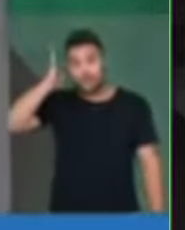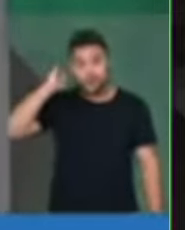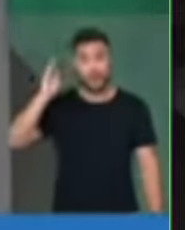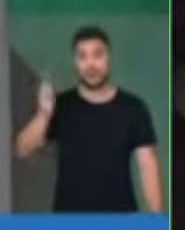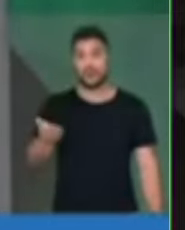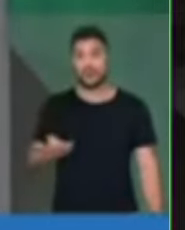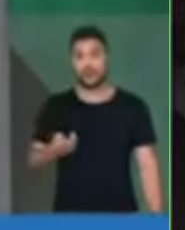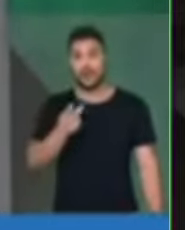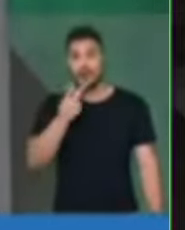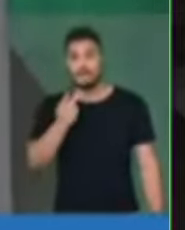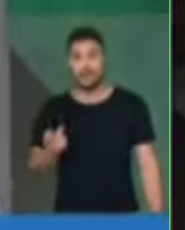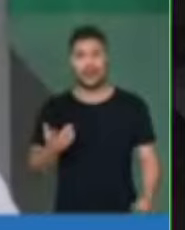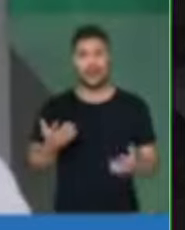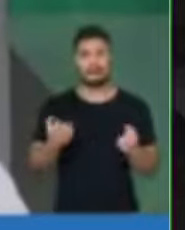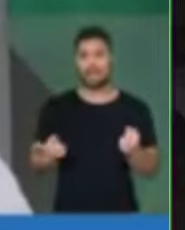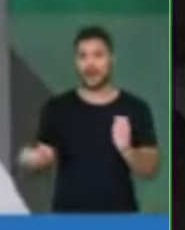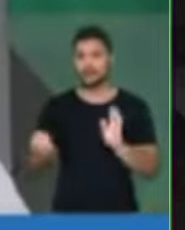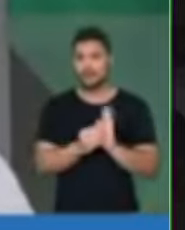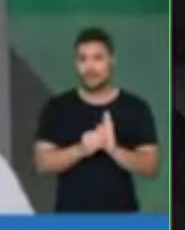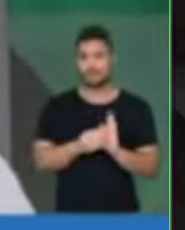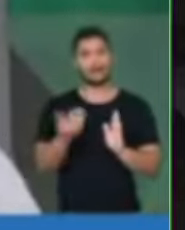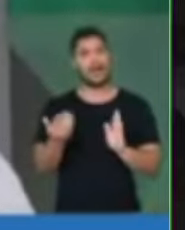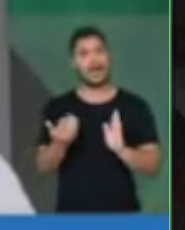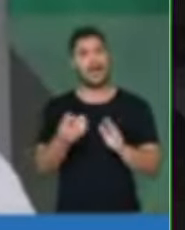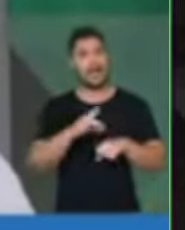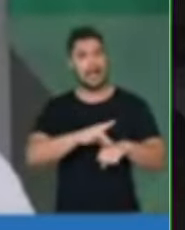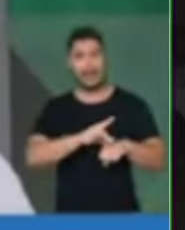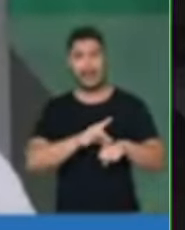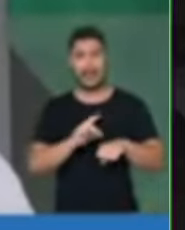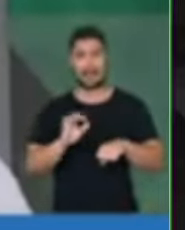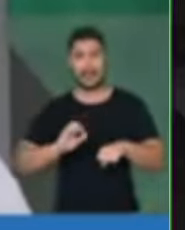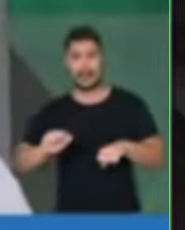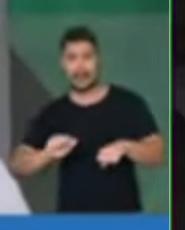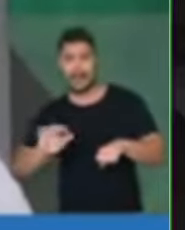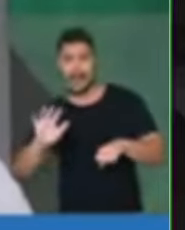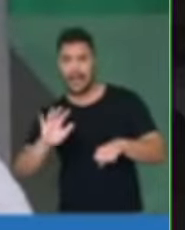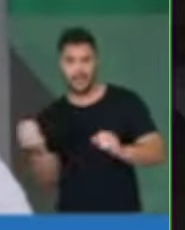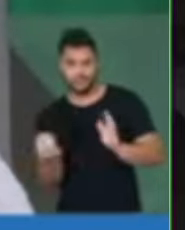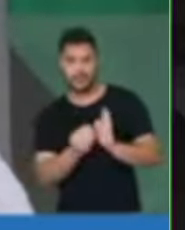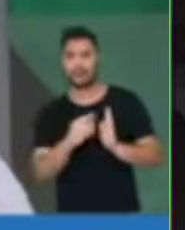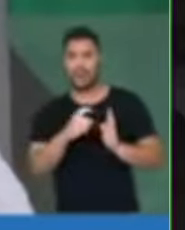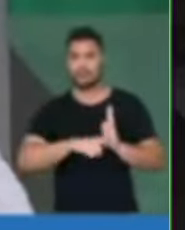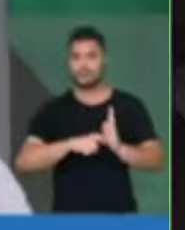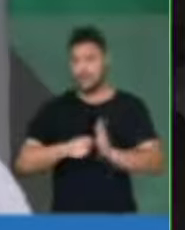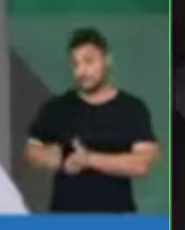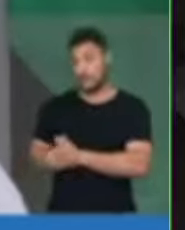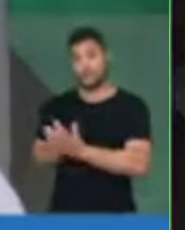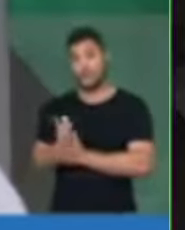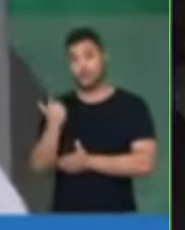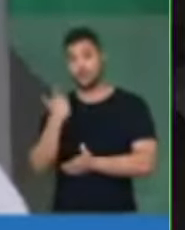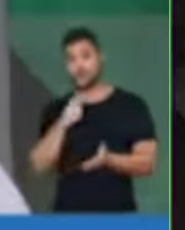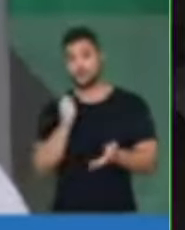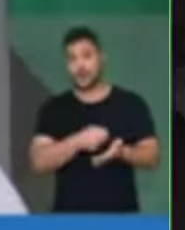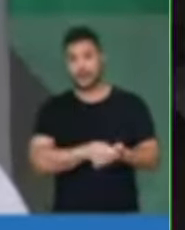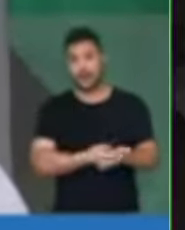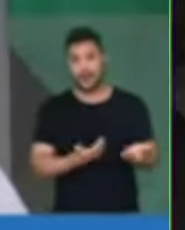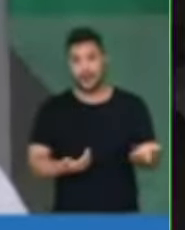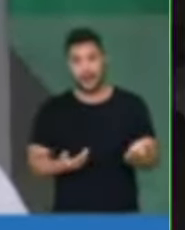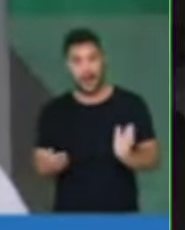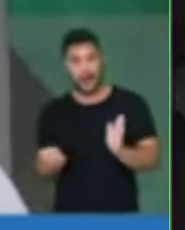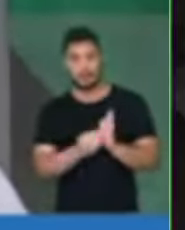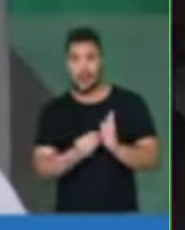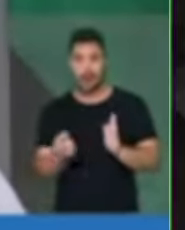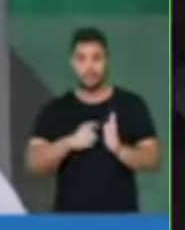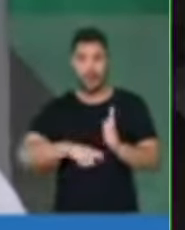Diz ele, vamos taxar as carnes mais nobres, porque o povo pobre não tem acesso. E quanto mais você taxar,